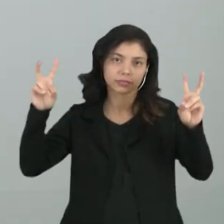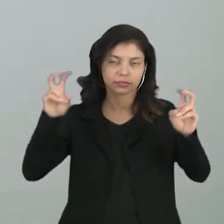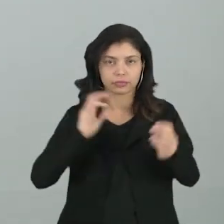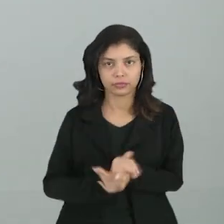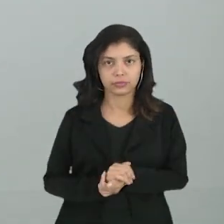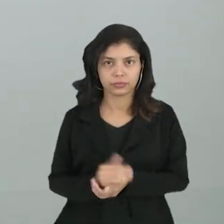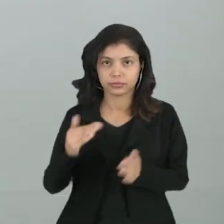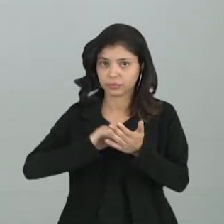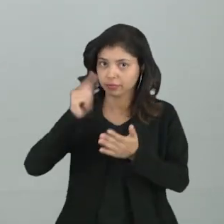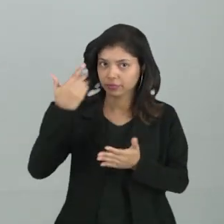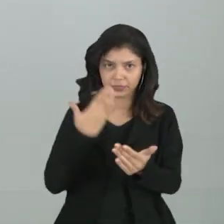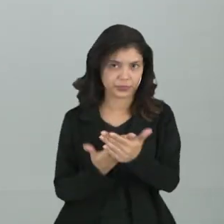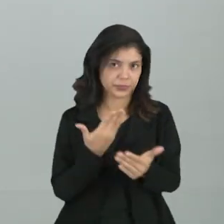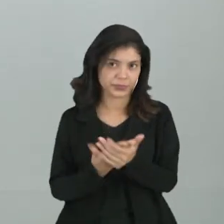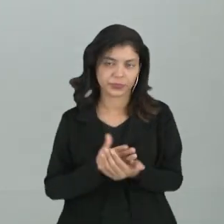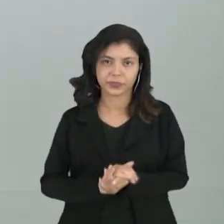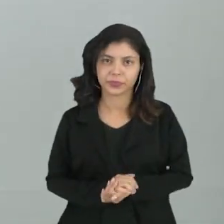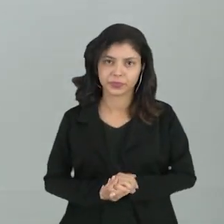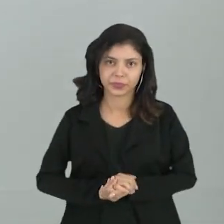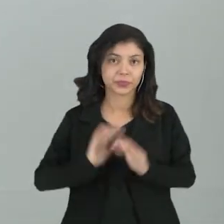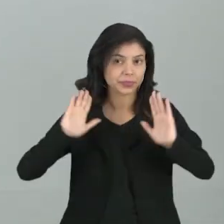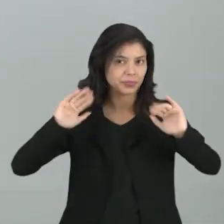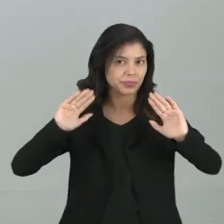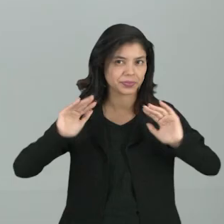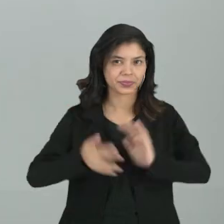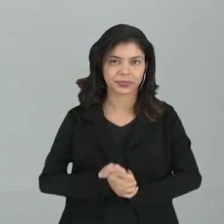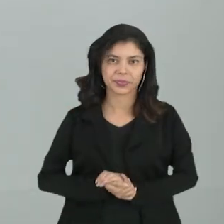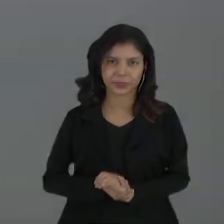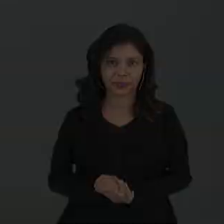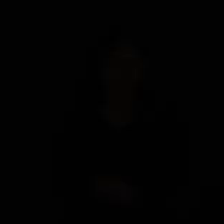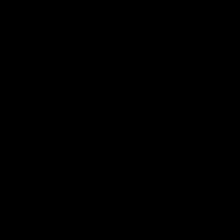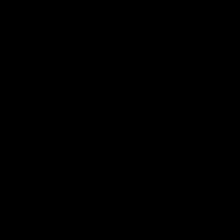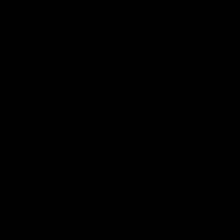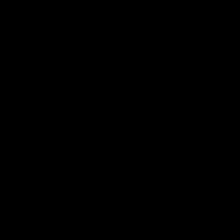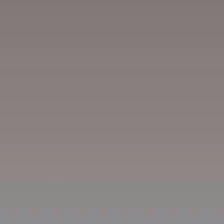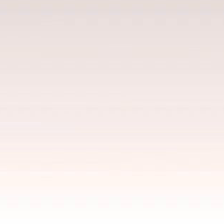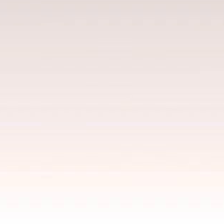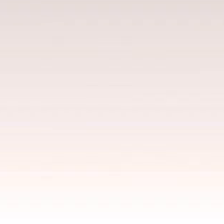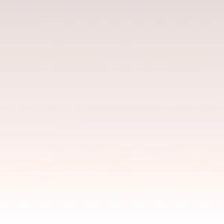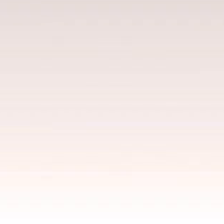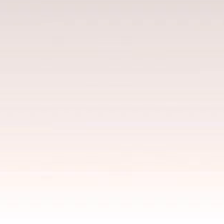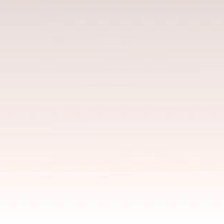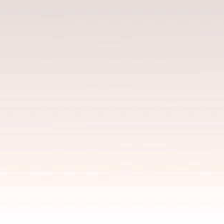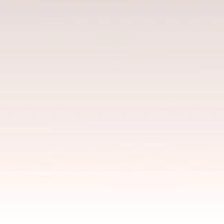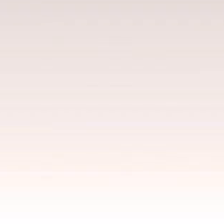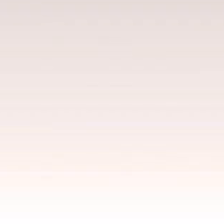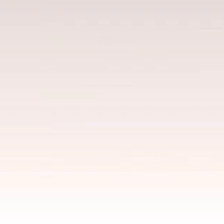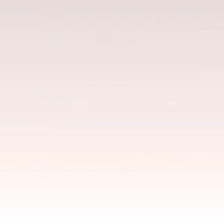temática e até a nossa próxima aula. Tchau!